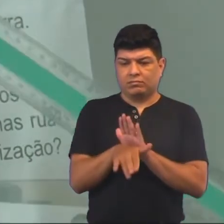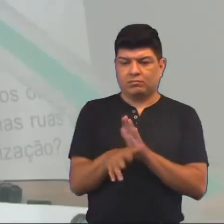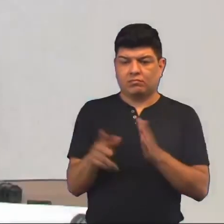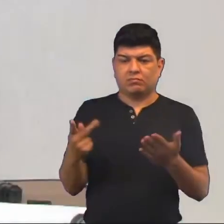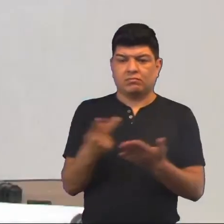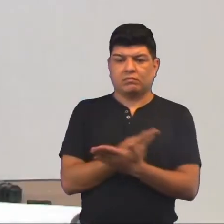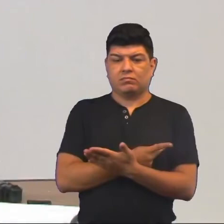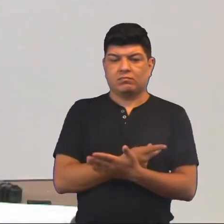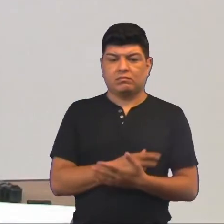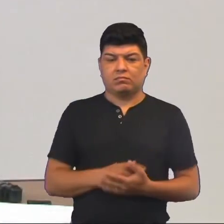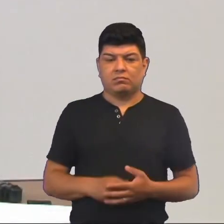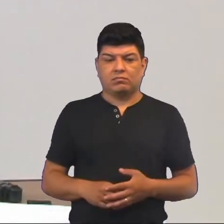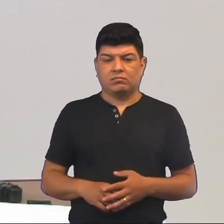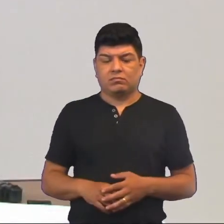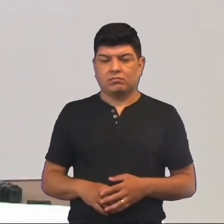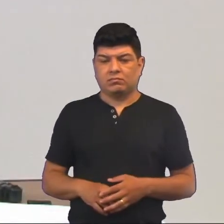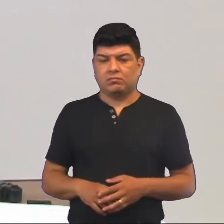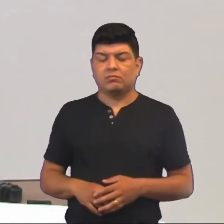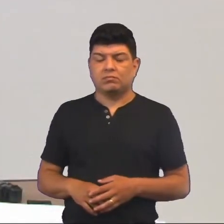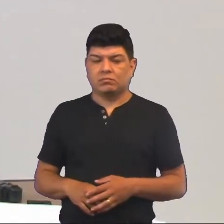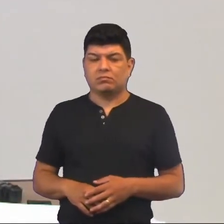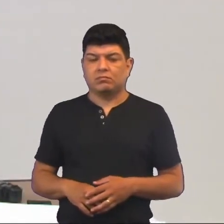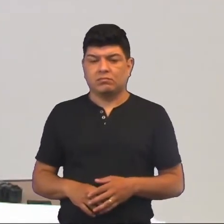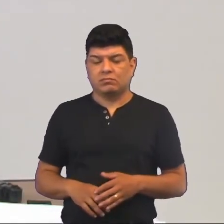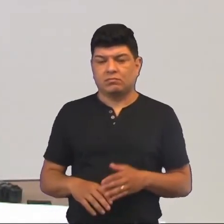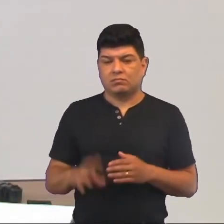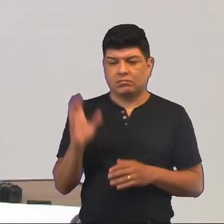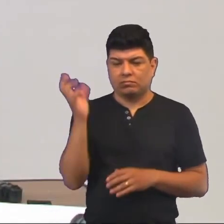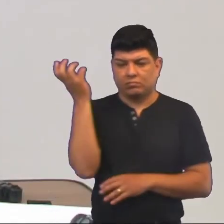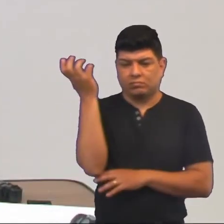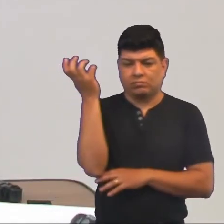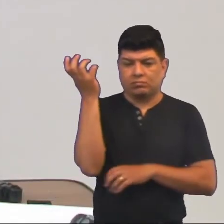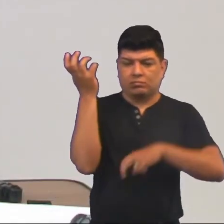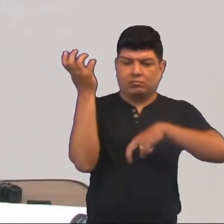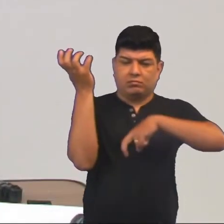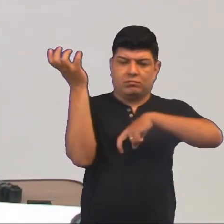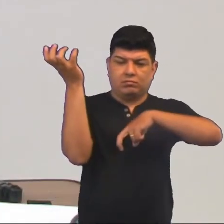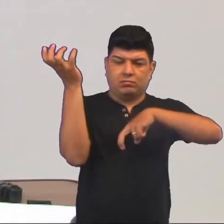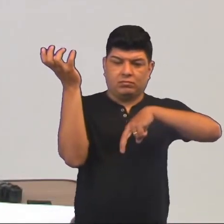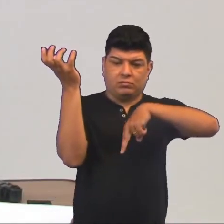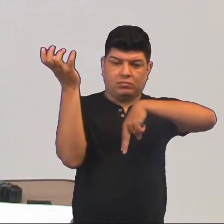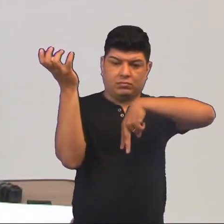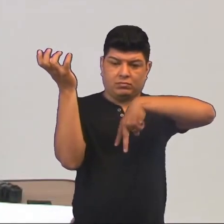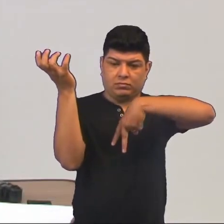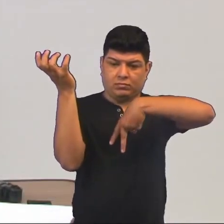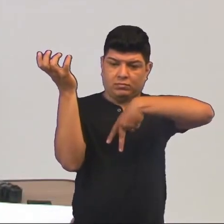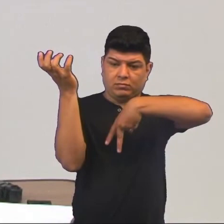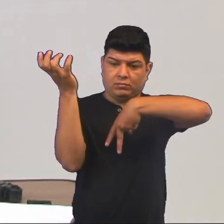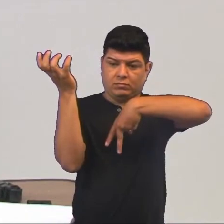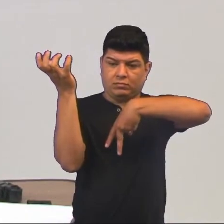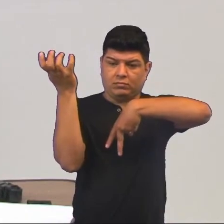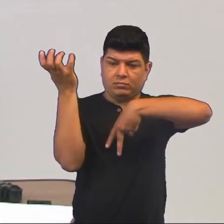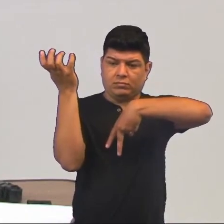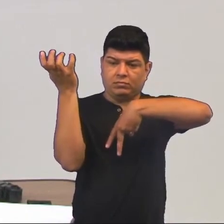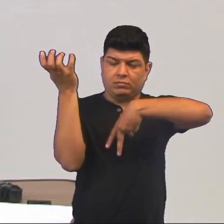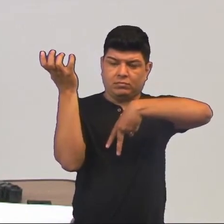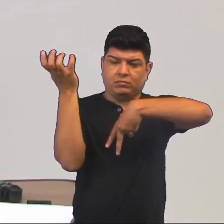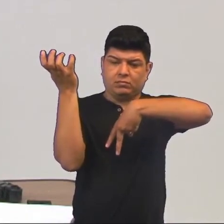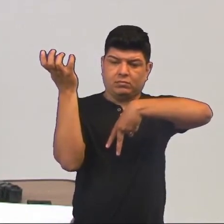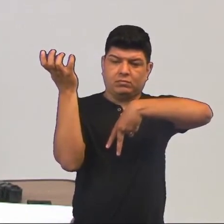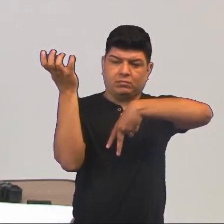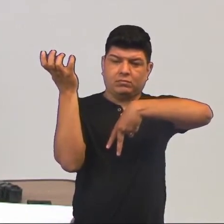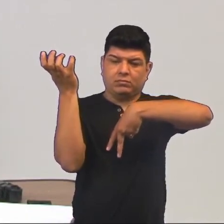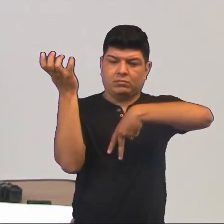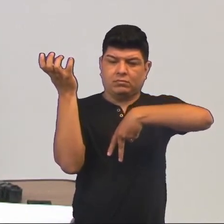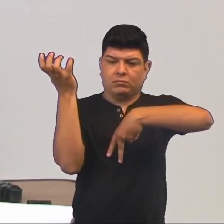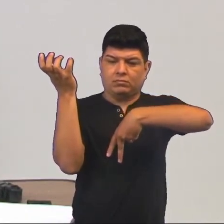acontece. Então, ele tá aqui, a árvore, como estiver ao lado, ó, aparece tanto a sombra, a mesma projeção que ele, né, a mesma posição